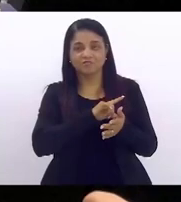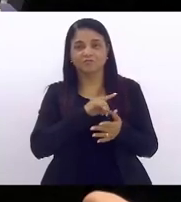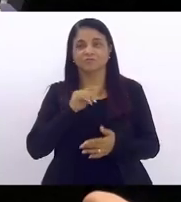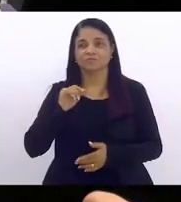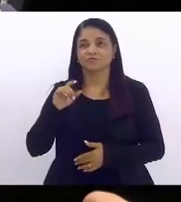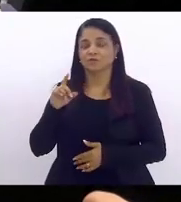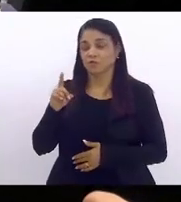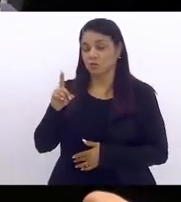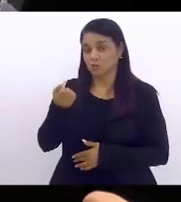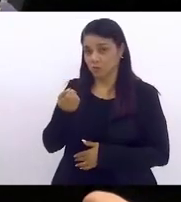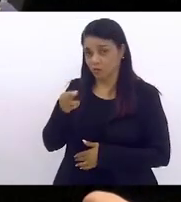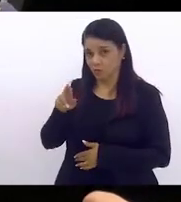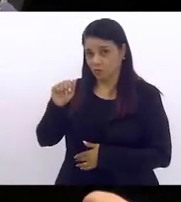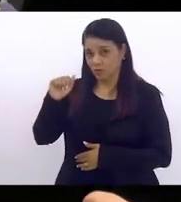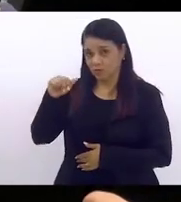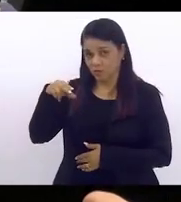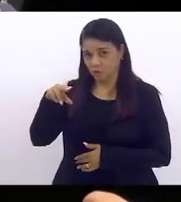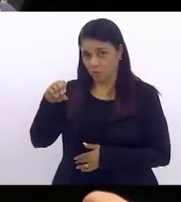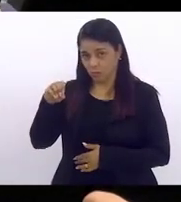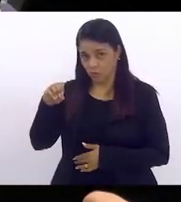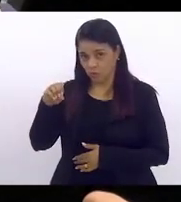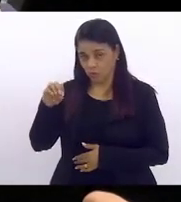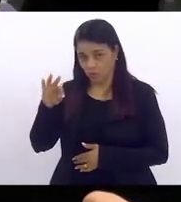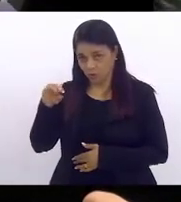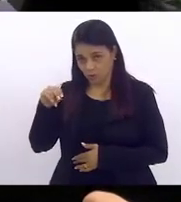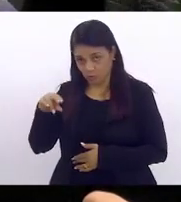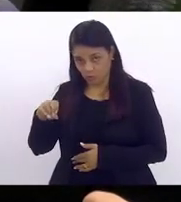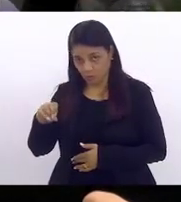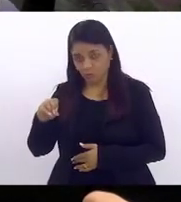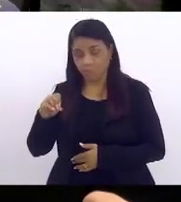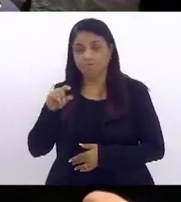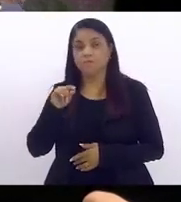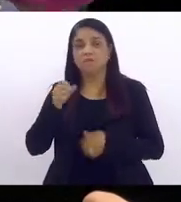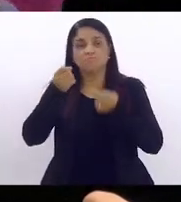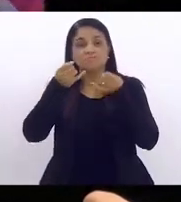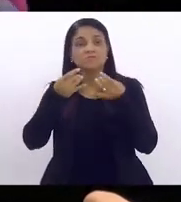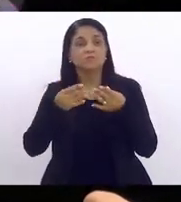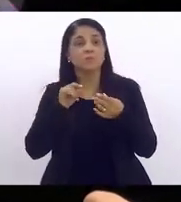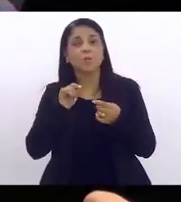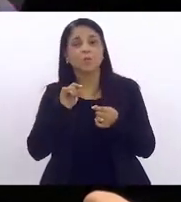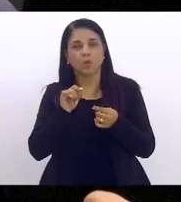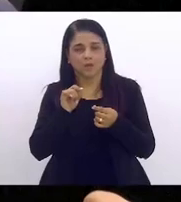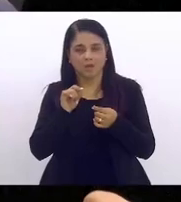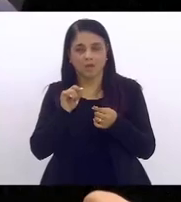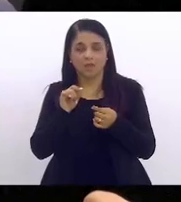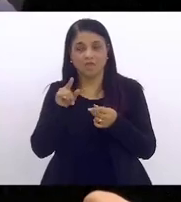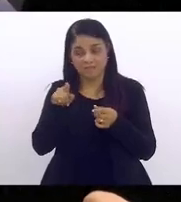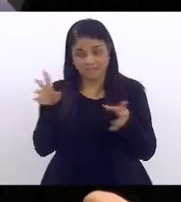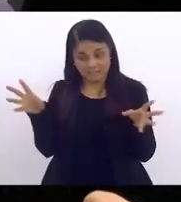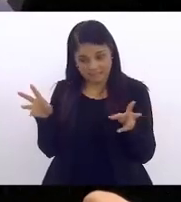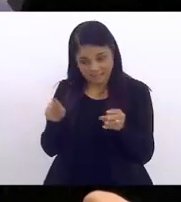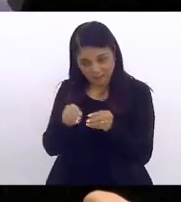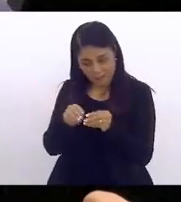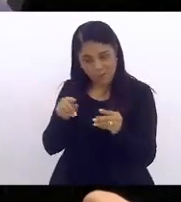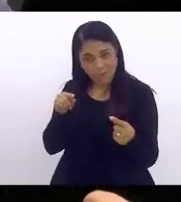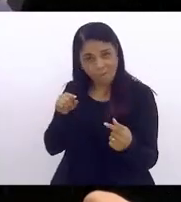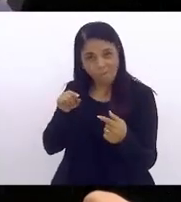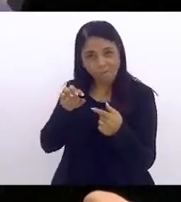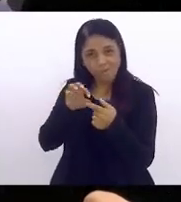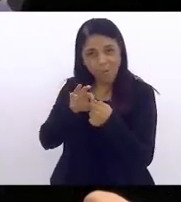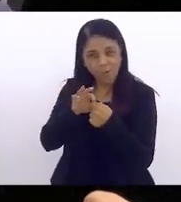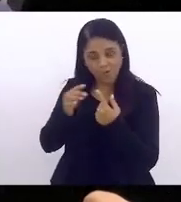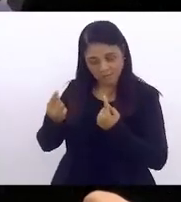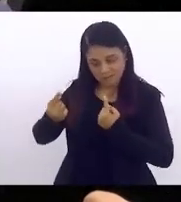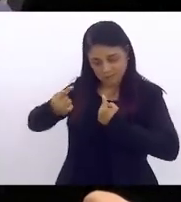me dito que queria uma questão para levantar um ponto, que foi exatamente o ponto que você encerrou e que vai ser o próximo